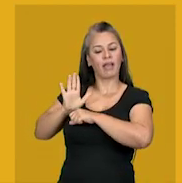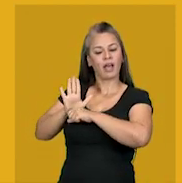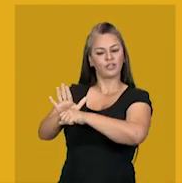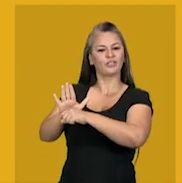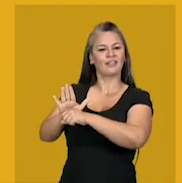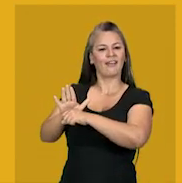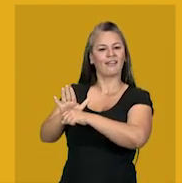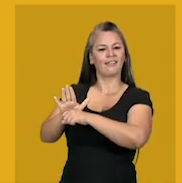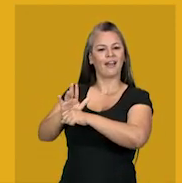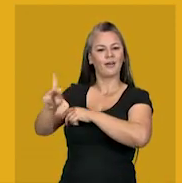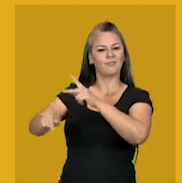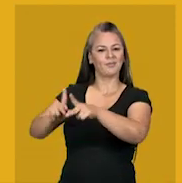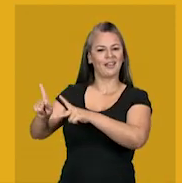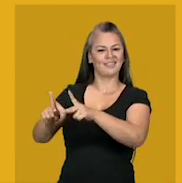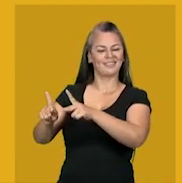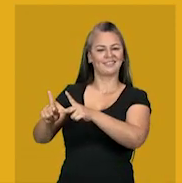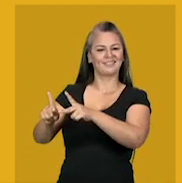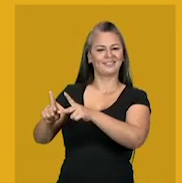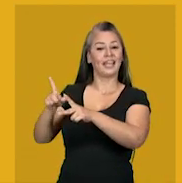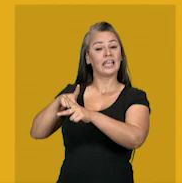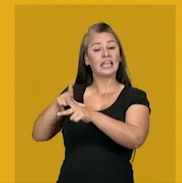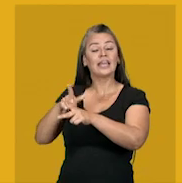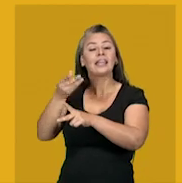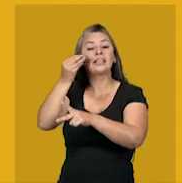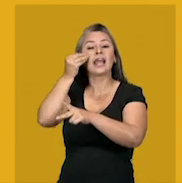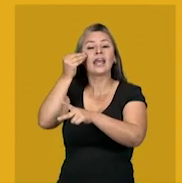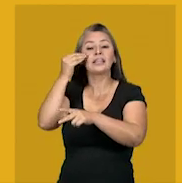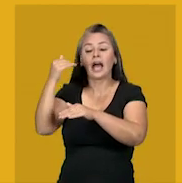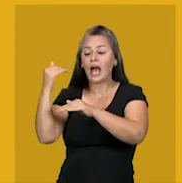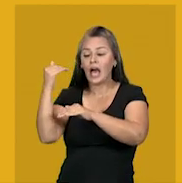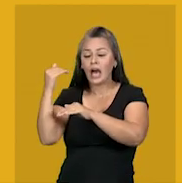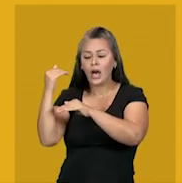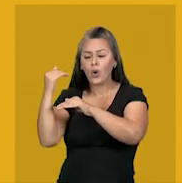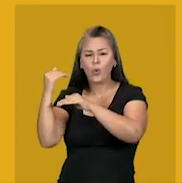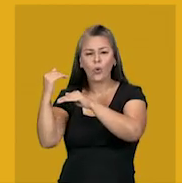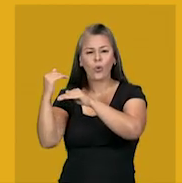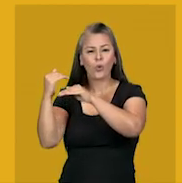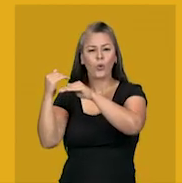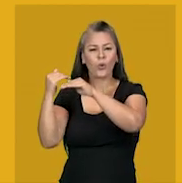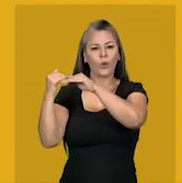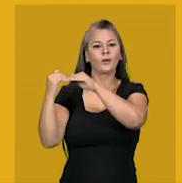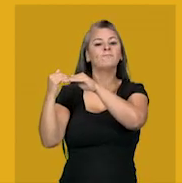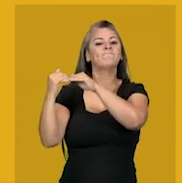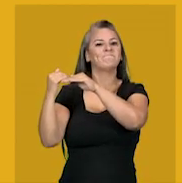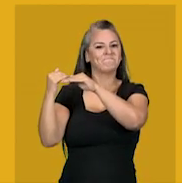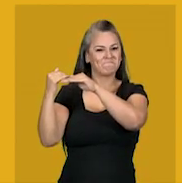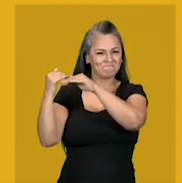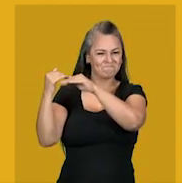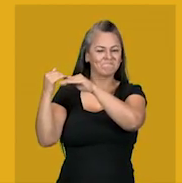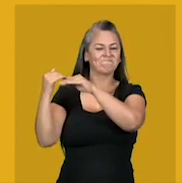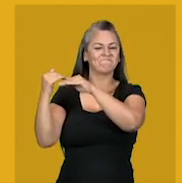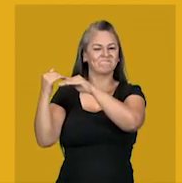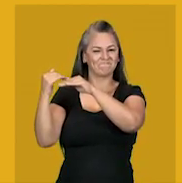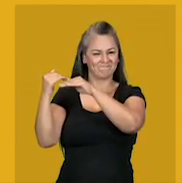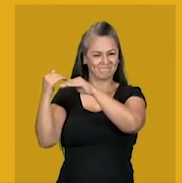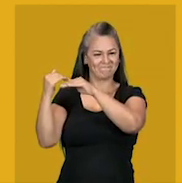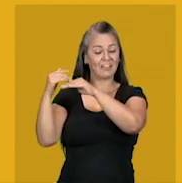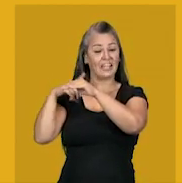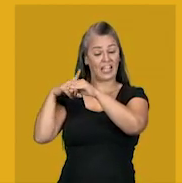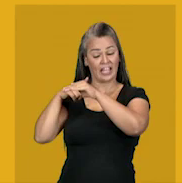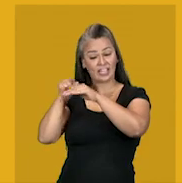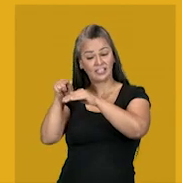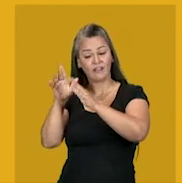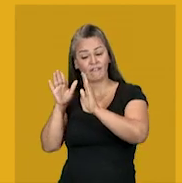devia atender a população, diminuir as desigualdades, diminuir a fome, a miséria, né? Então, eles defendiam a reforma